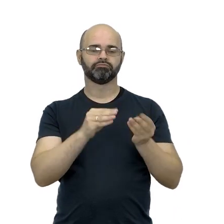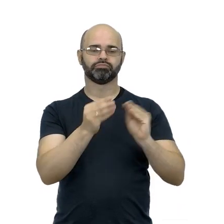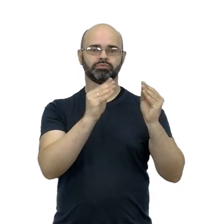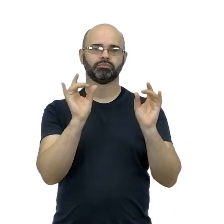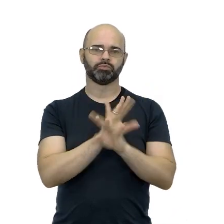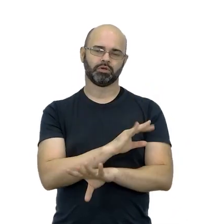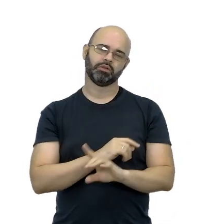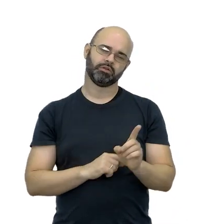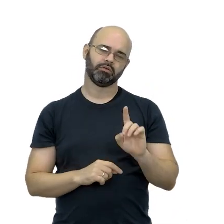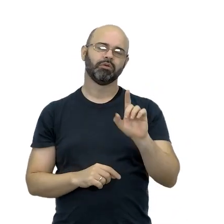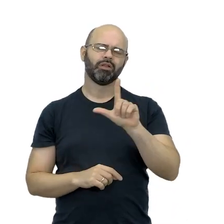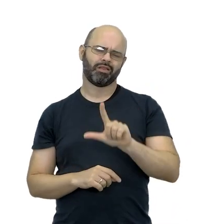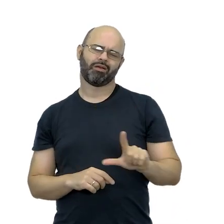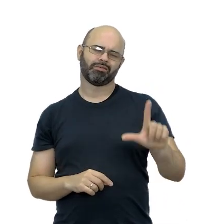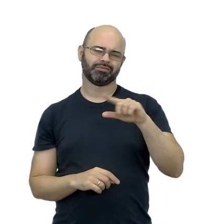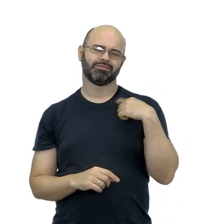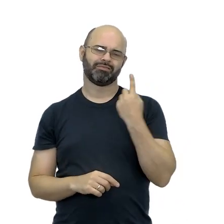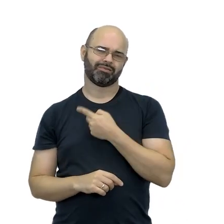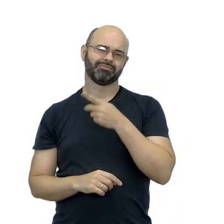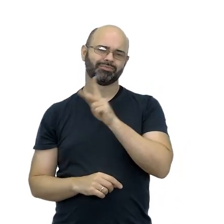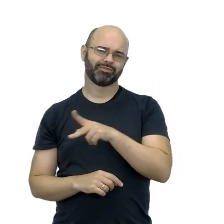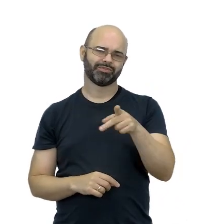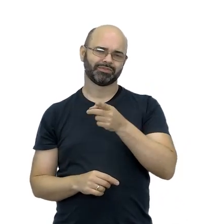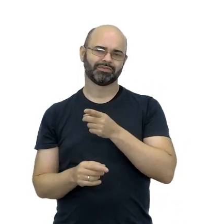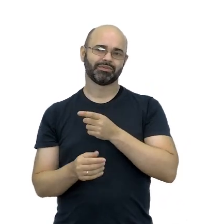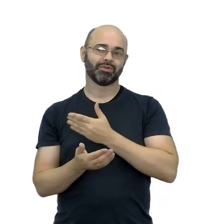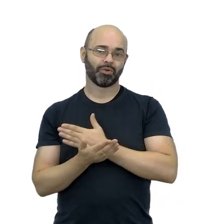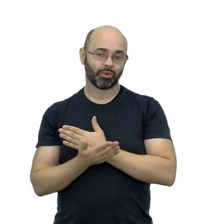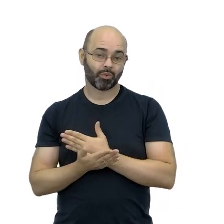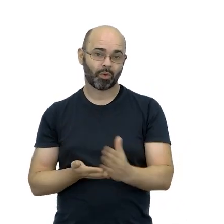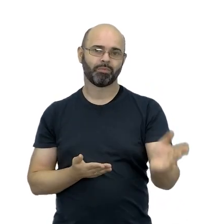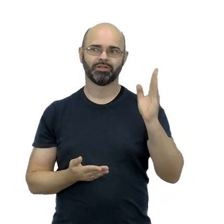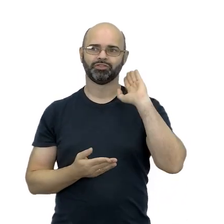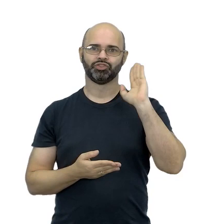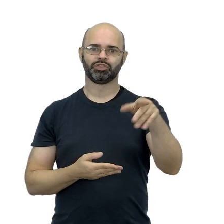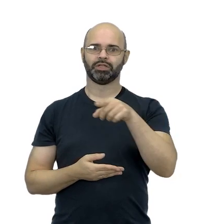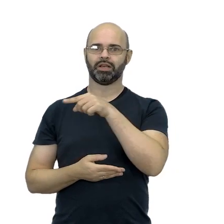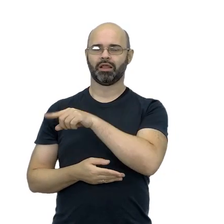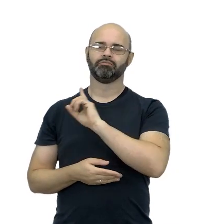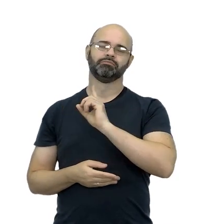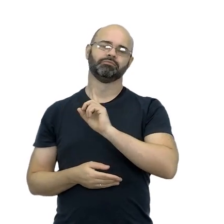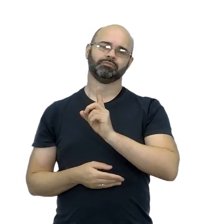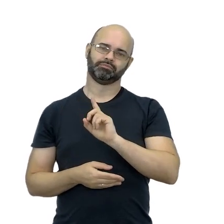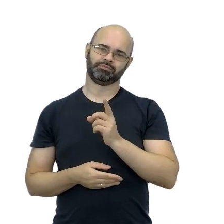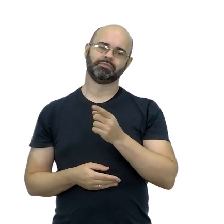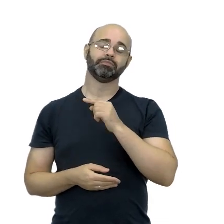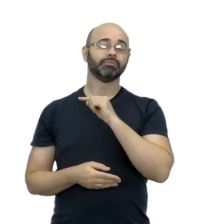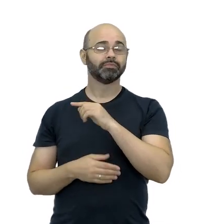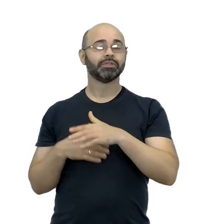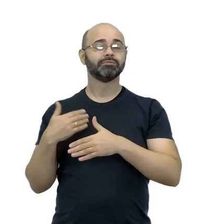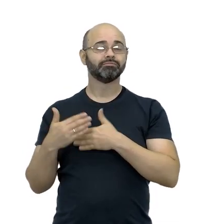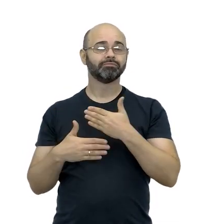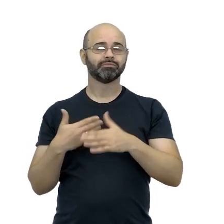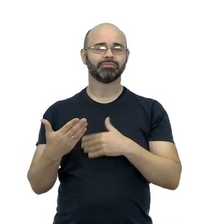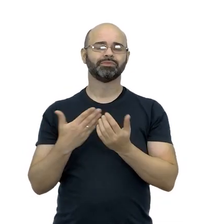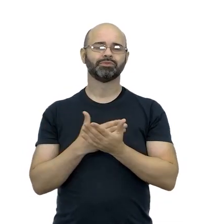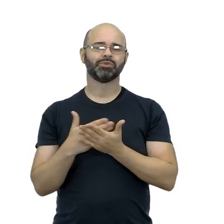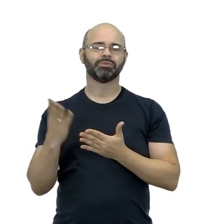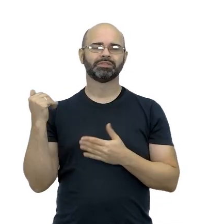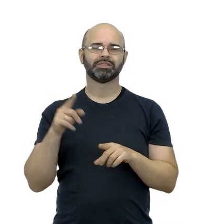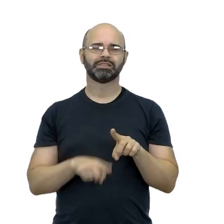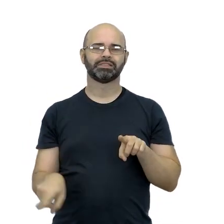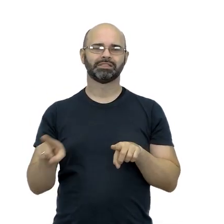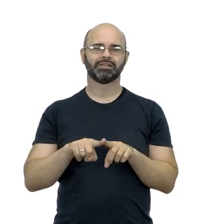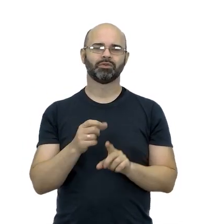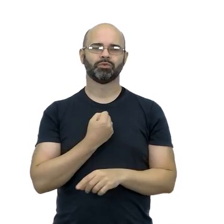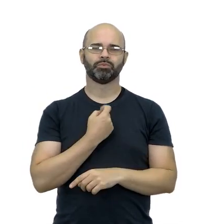como professores, nós não começamos a trabalhar com o aluno dessa forma. Essa é uma habilidade que ela vem sendo construída desde o ciclo 1. Onde a gente